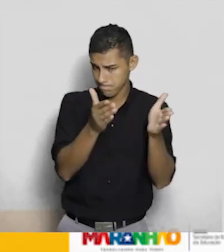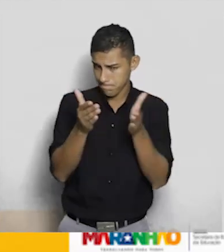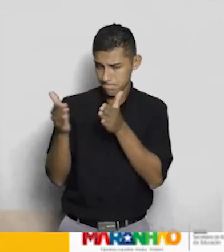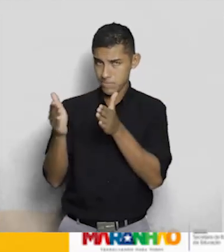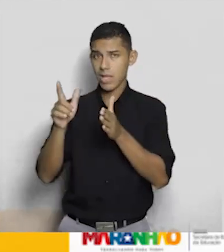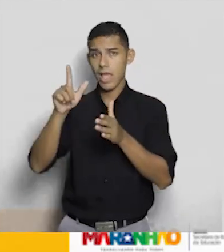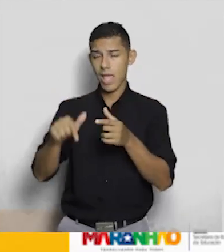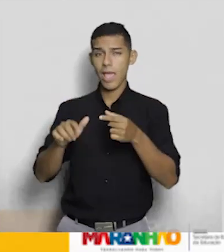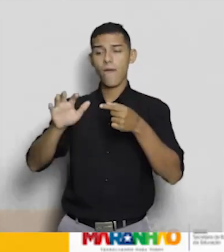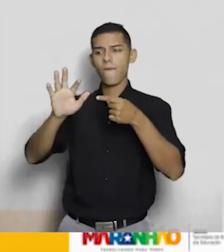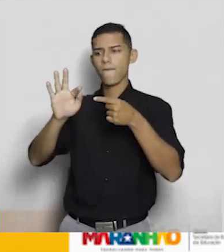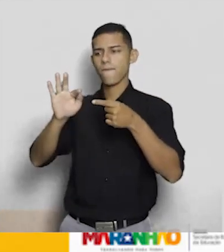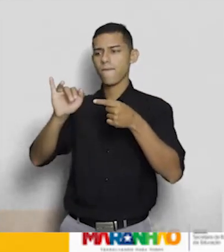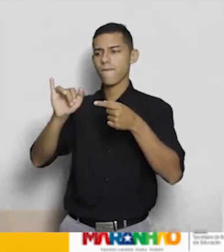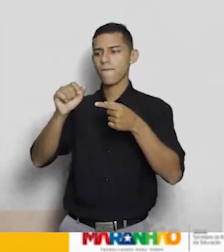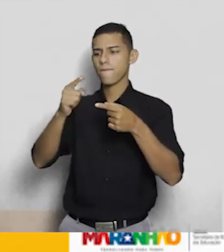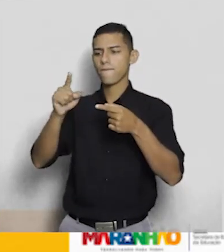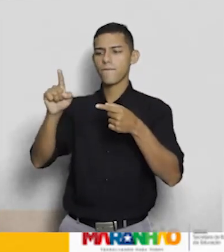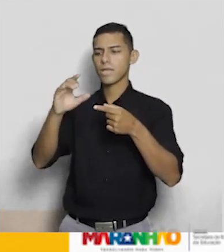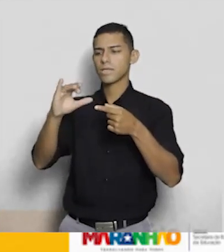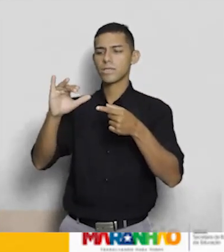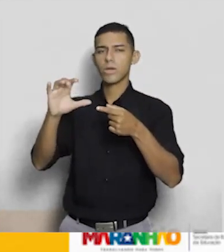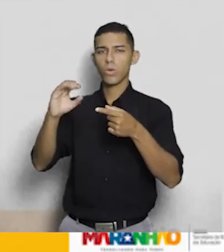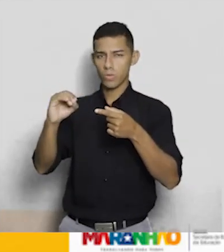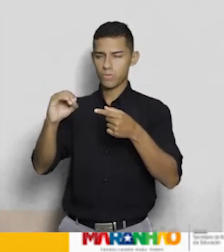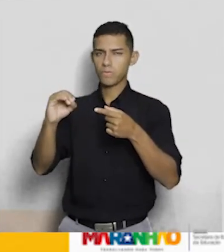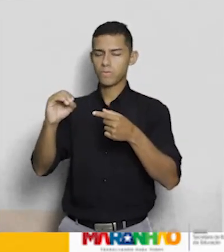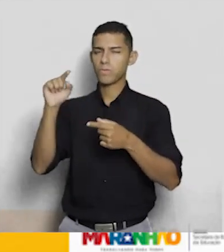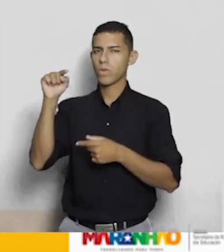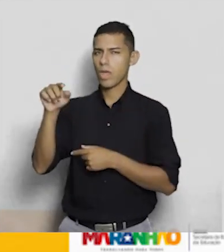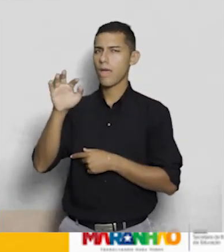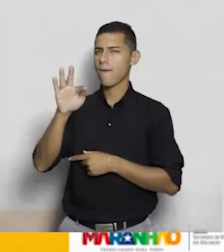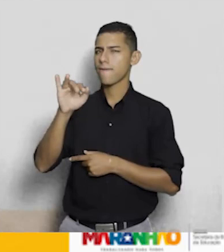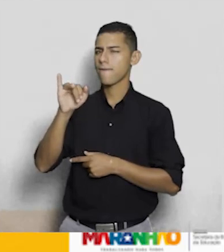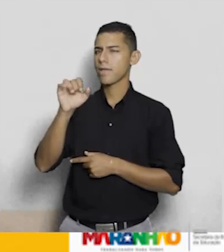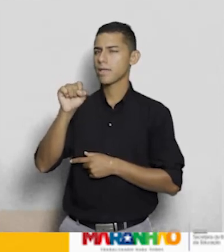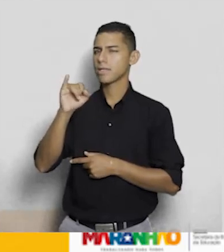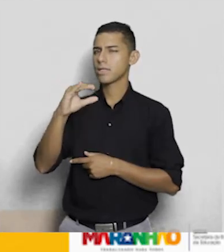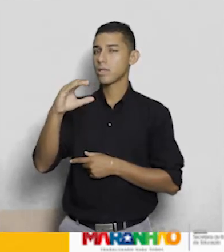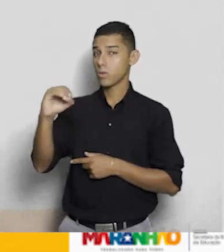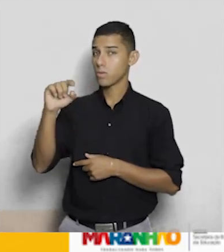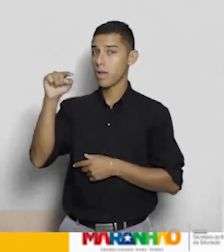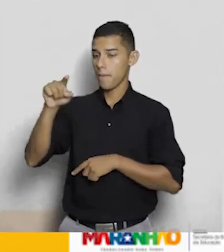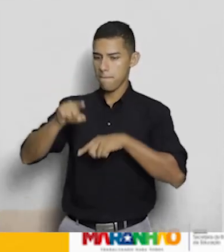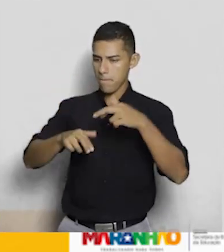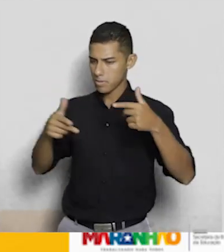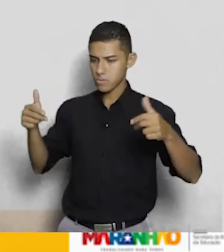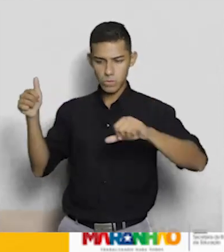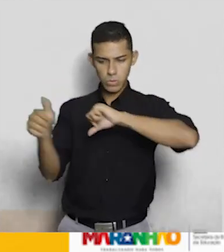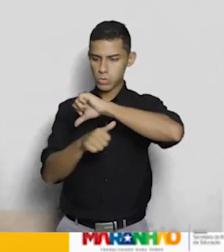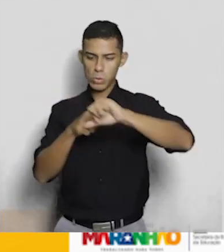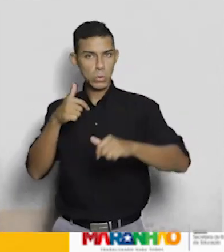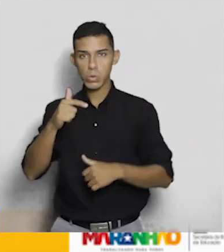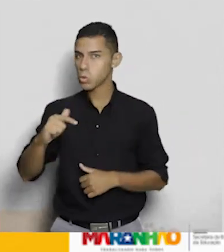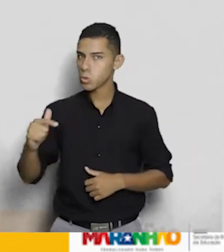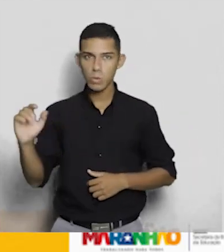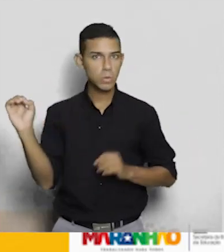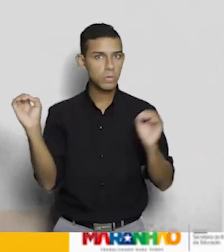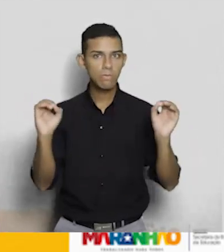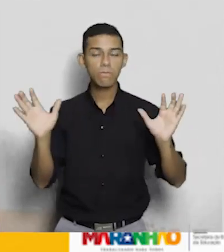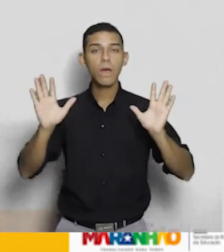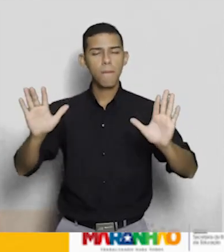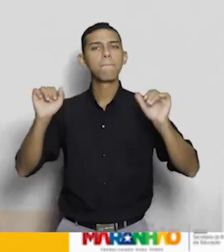método físico, processo físico. No processo físico, a matéria não sofre transformação, ela pode